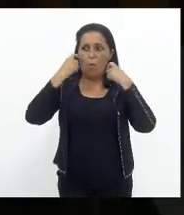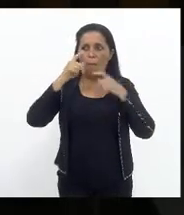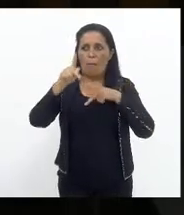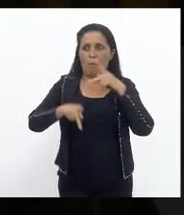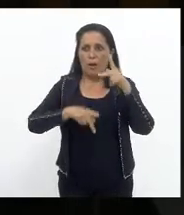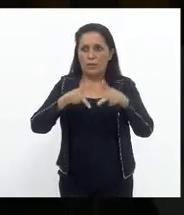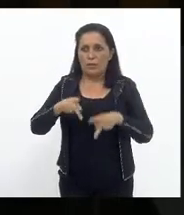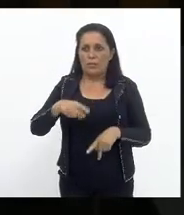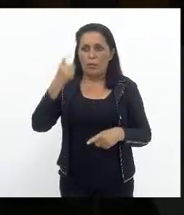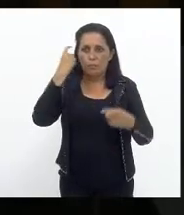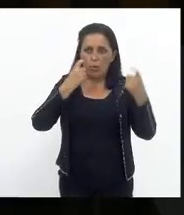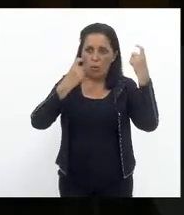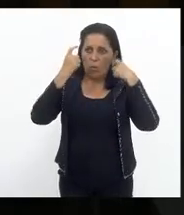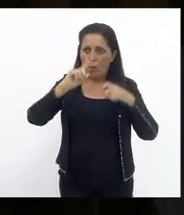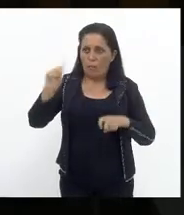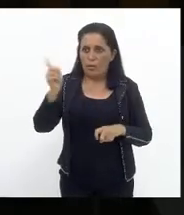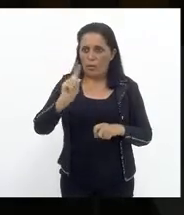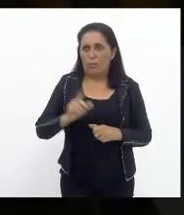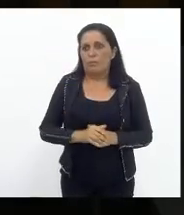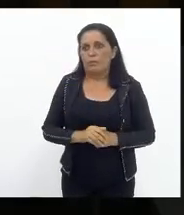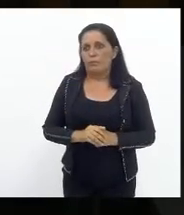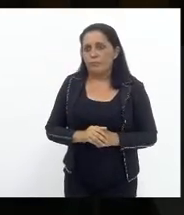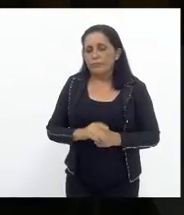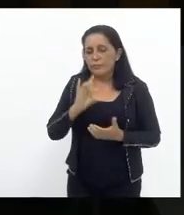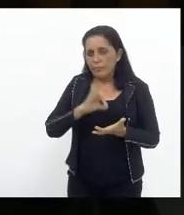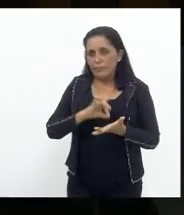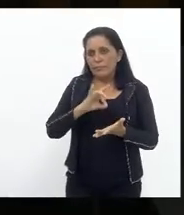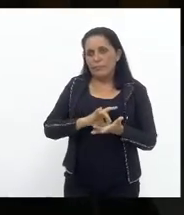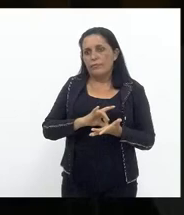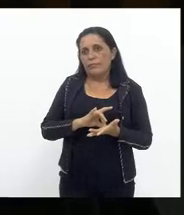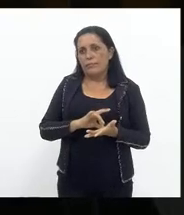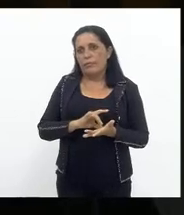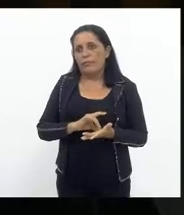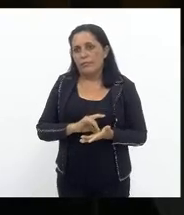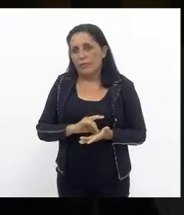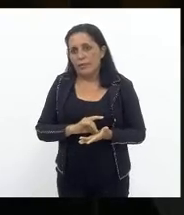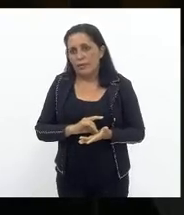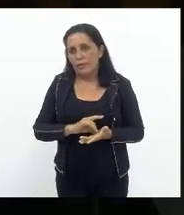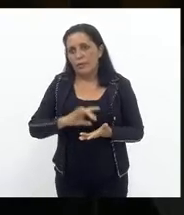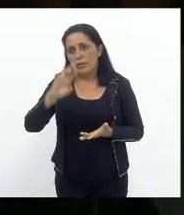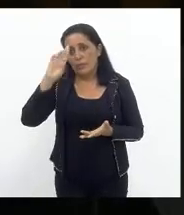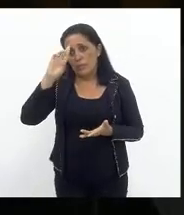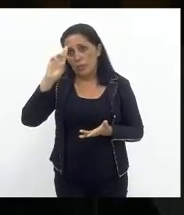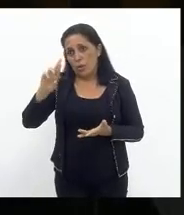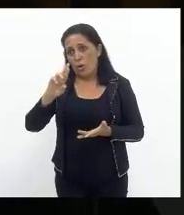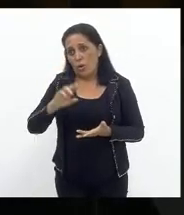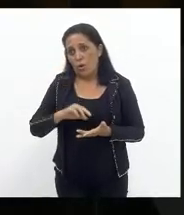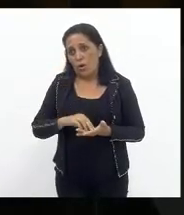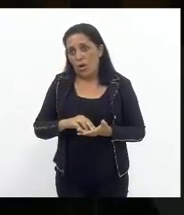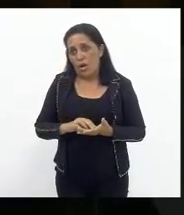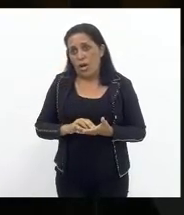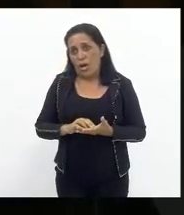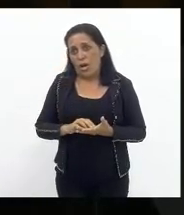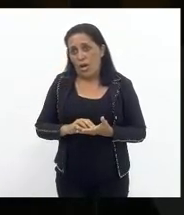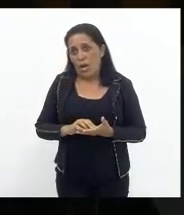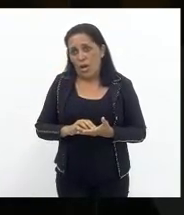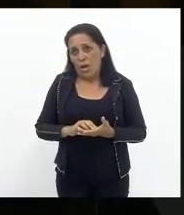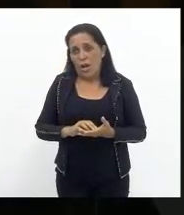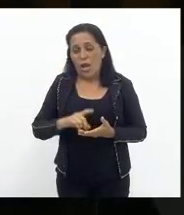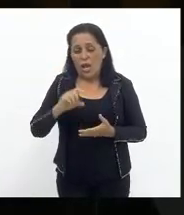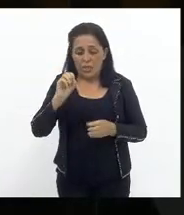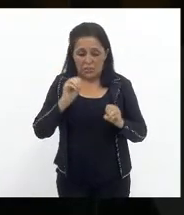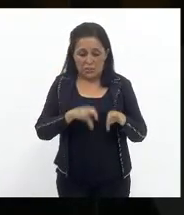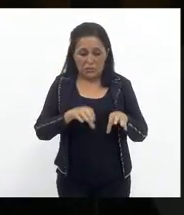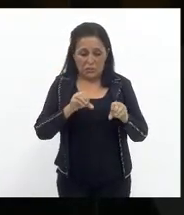população, que o senhor não se preocupa, não. Na verdade, o senhor é aprendiz do fanfarrão anterior